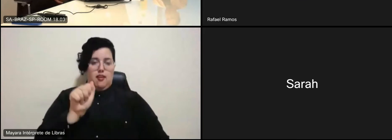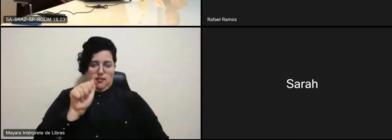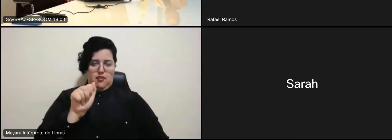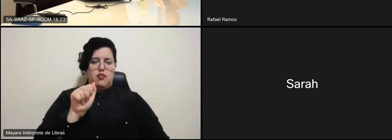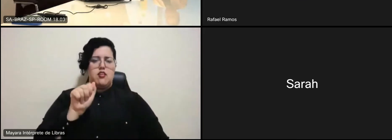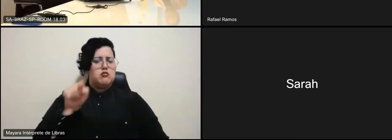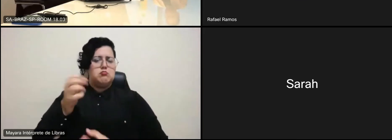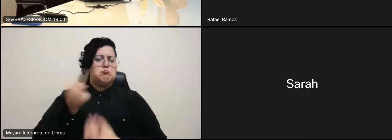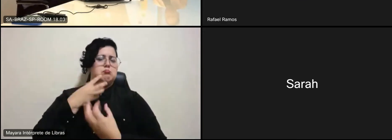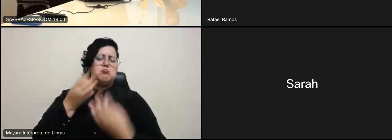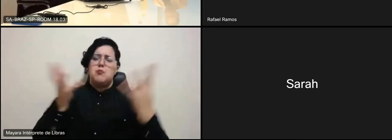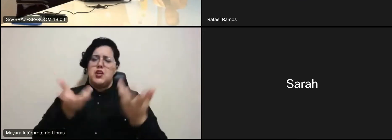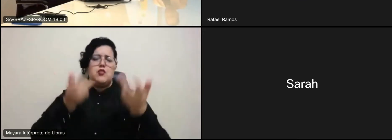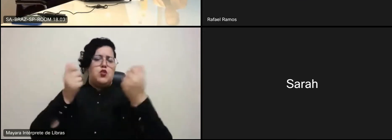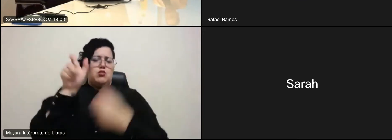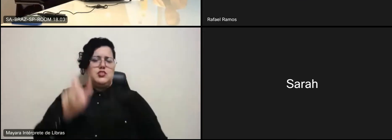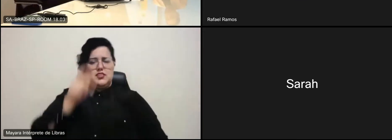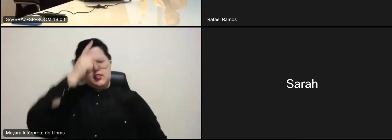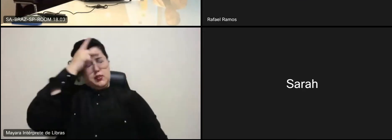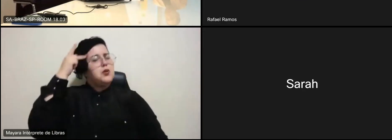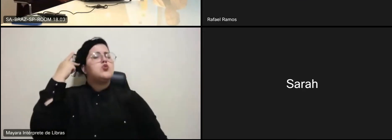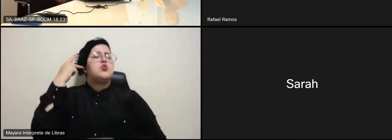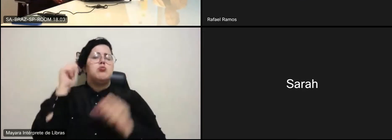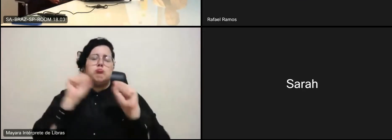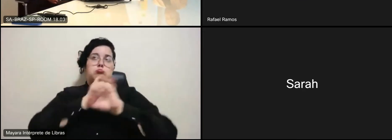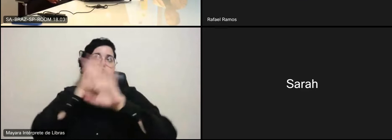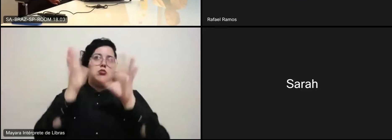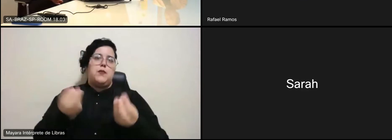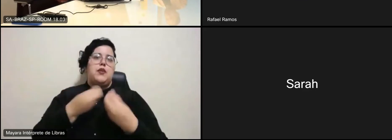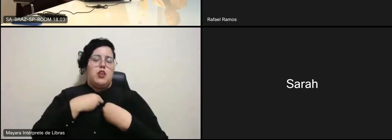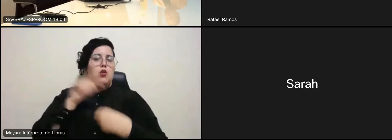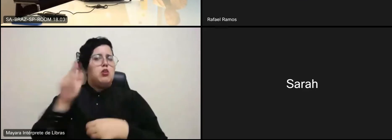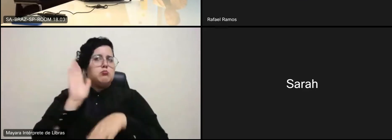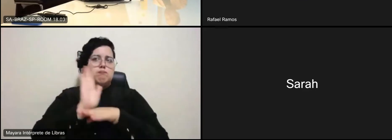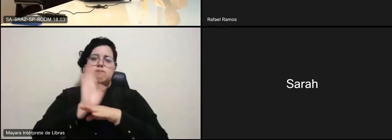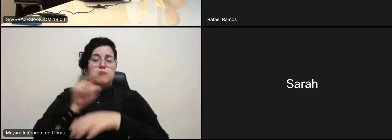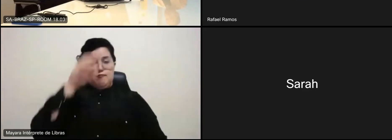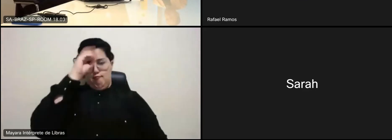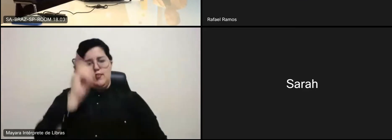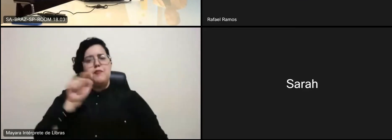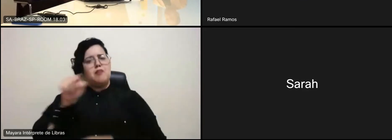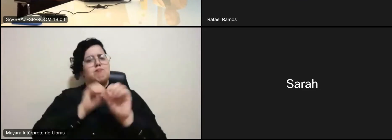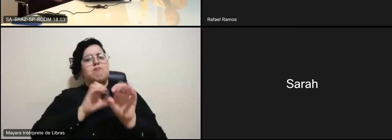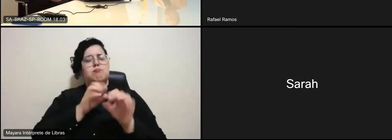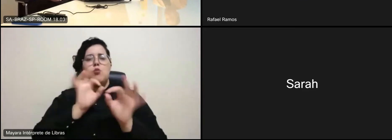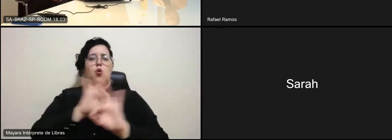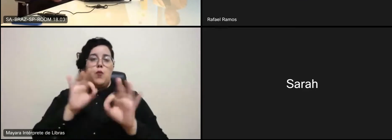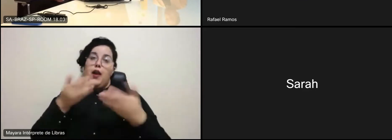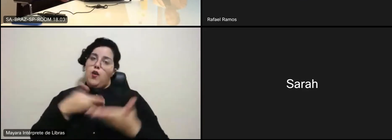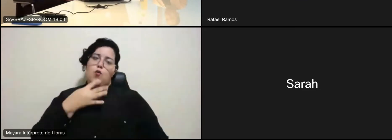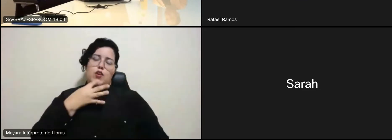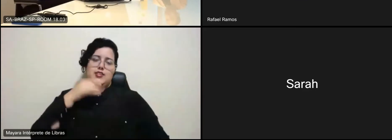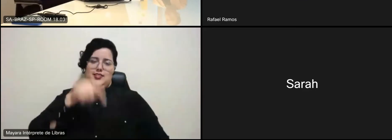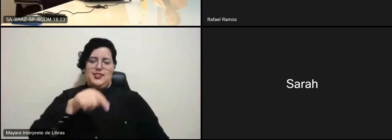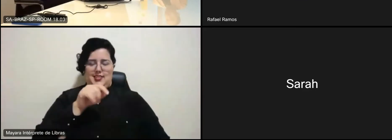minha vida, que me tirou desse contexto, sem nem mesmo saber que ela fez isso. E eu conheci a empresa que eu tô hoje, eu conheci a